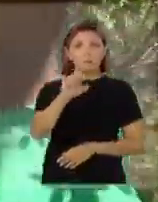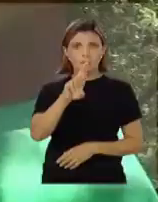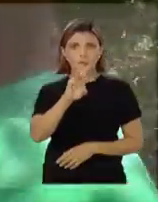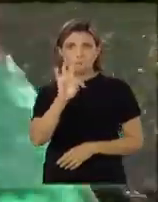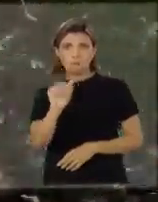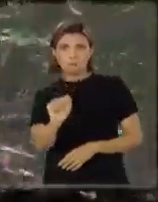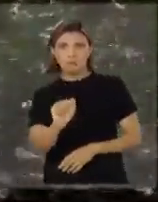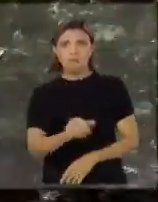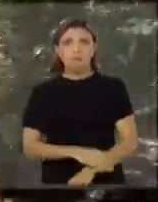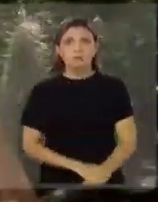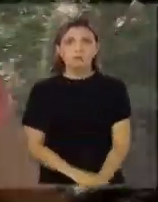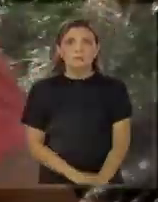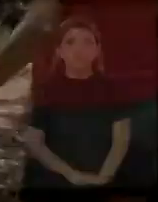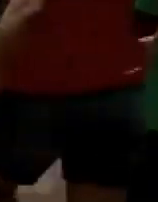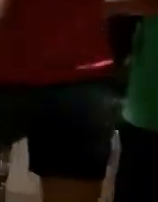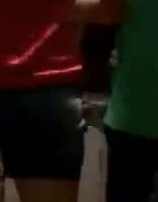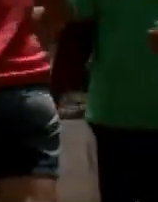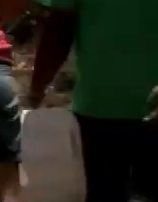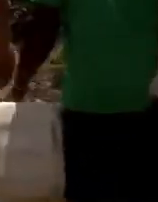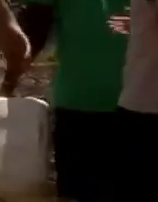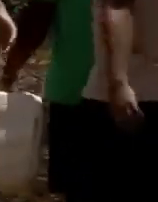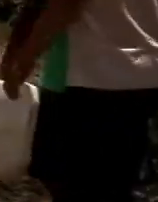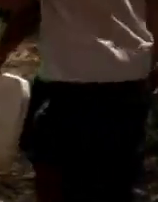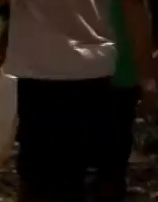acaba com a gente. Isso aqui, se divertindo, então. Não,